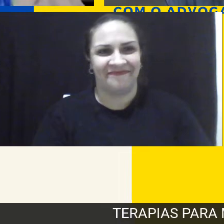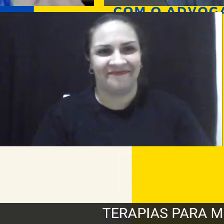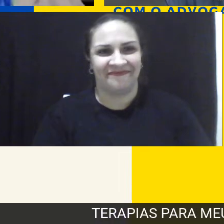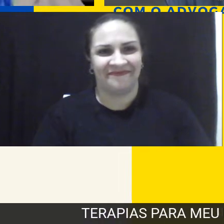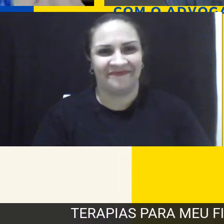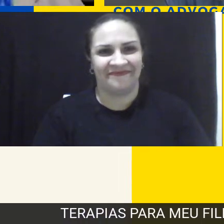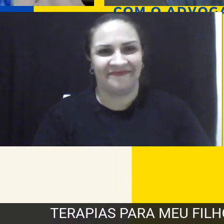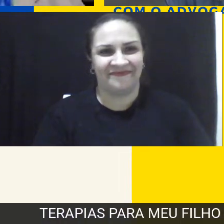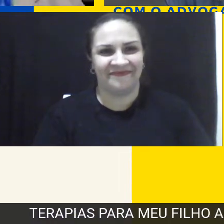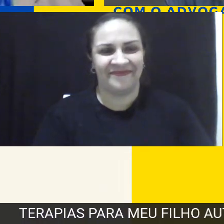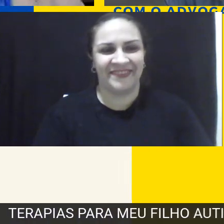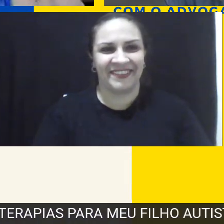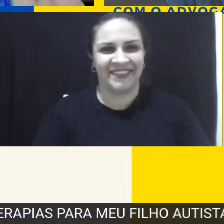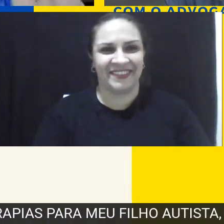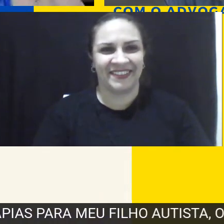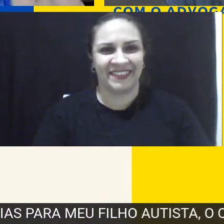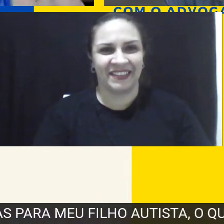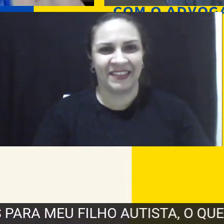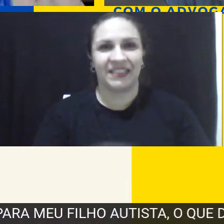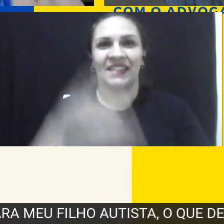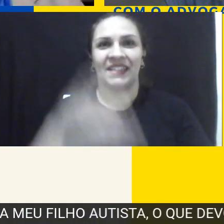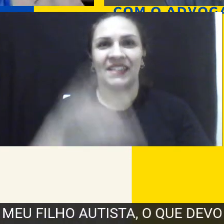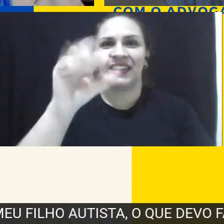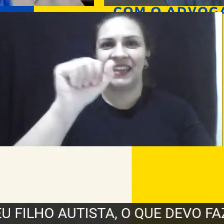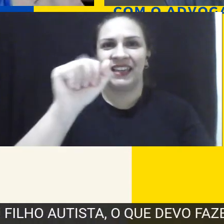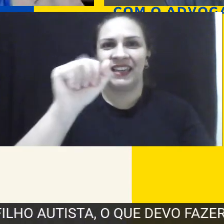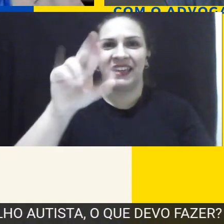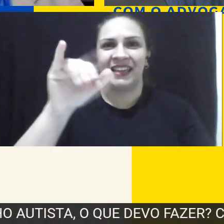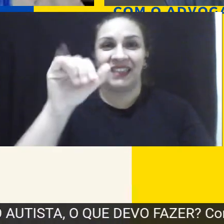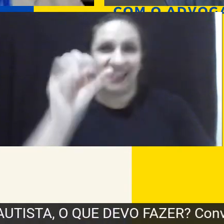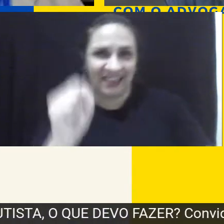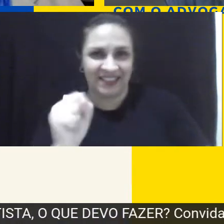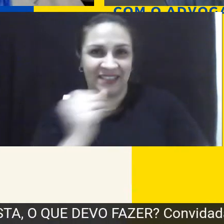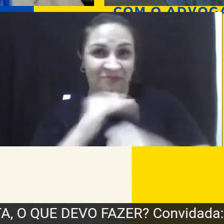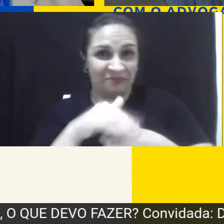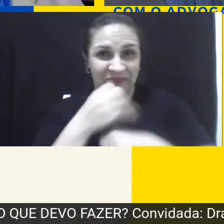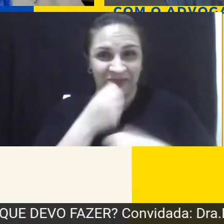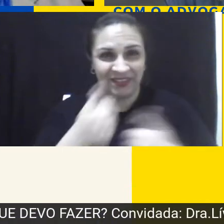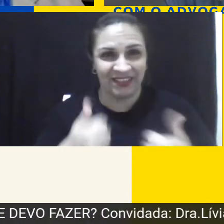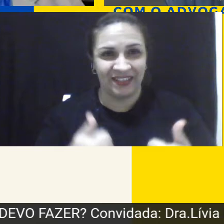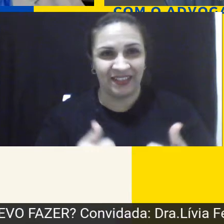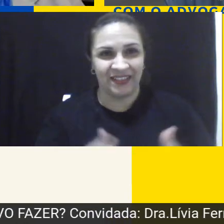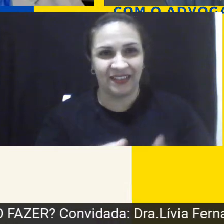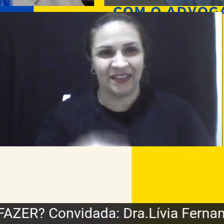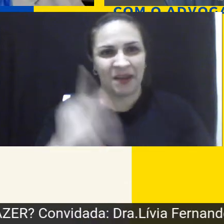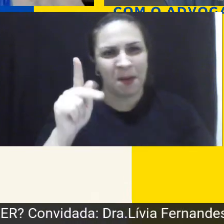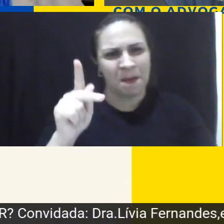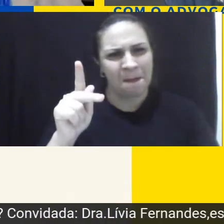noite. Thaís Pacnes. Boa noite. Será que é Pacnes?